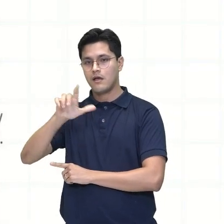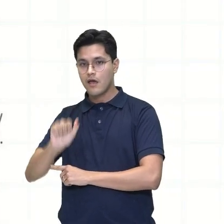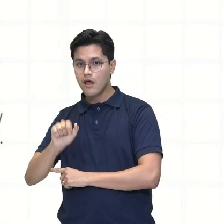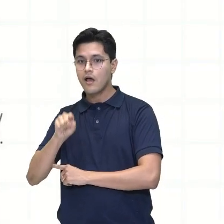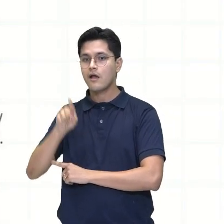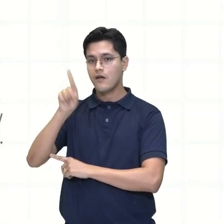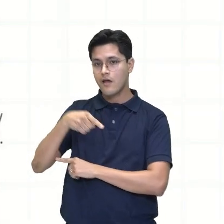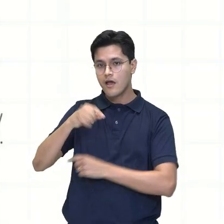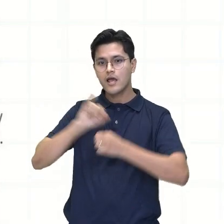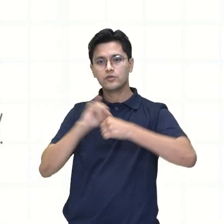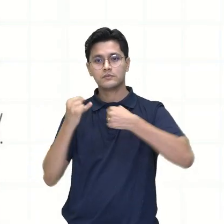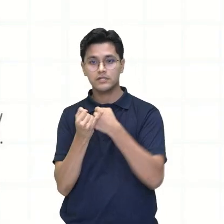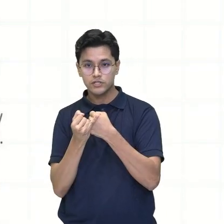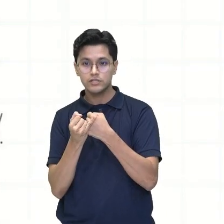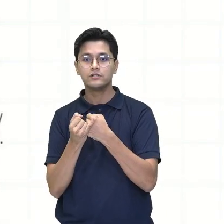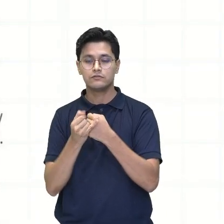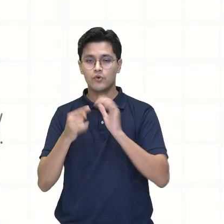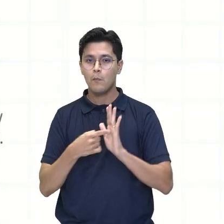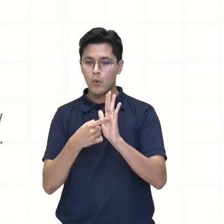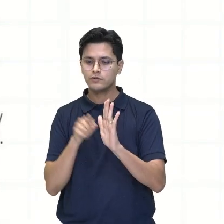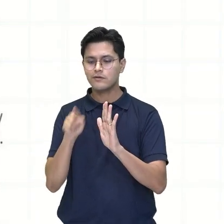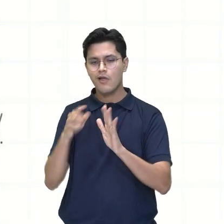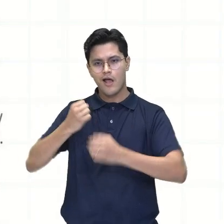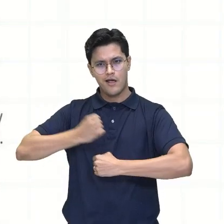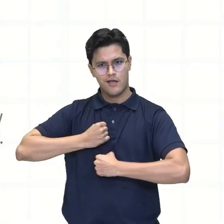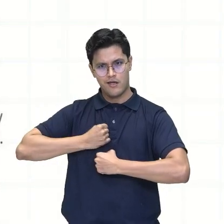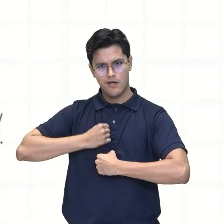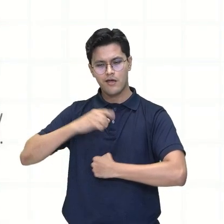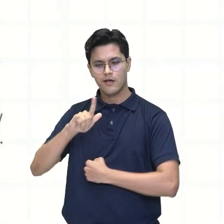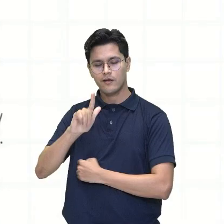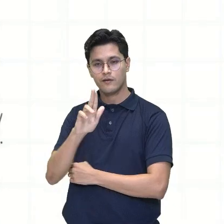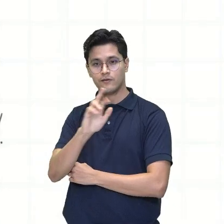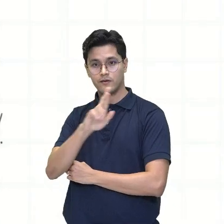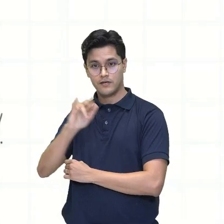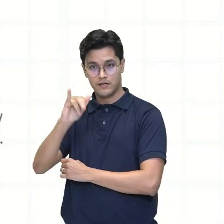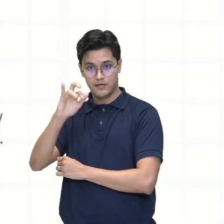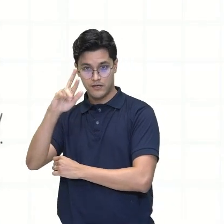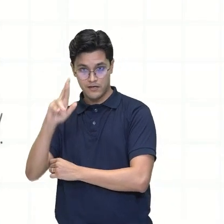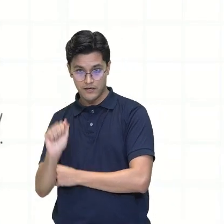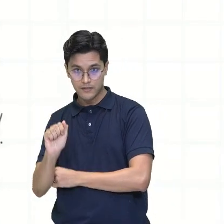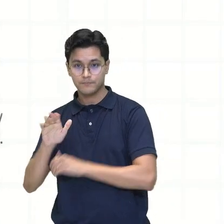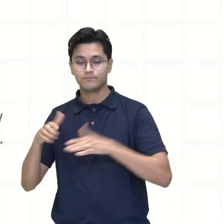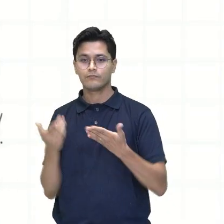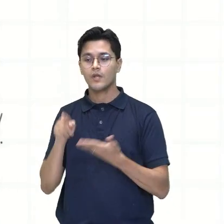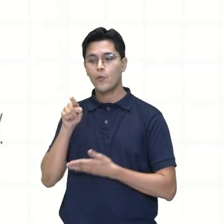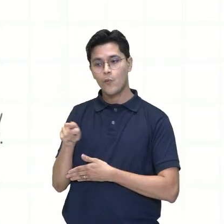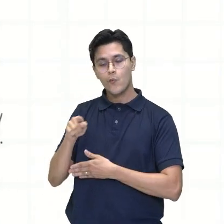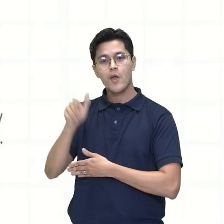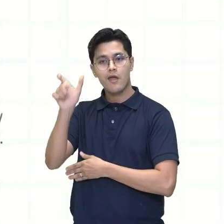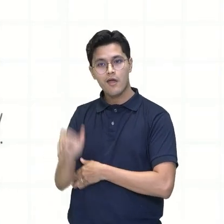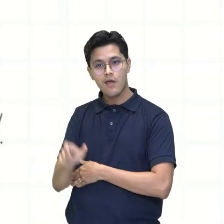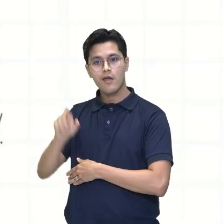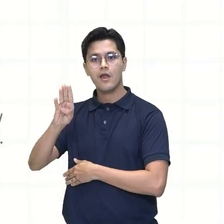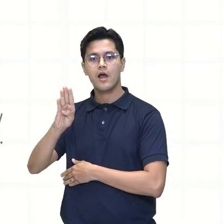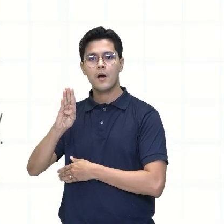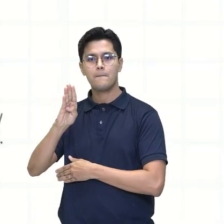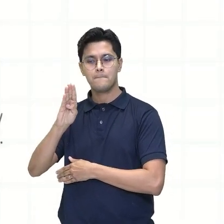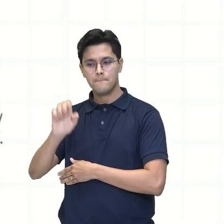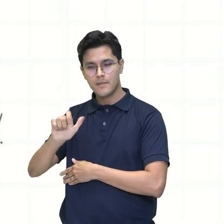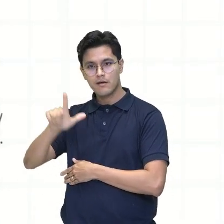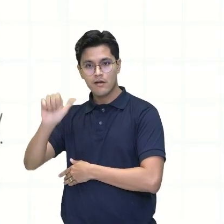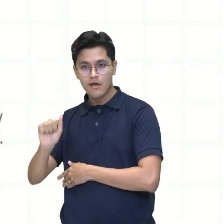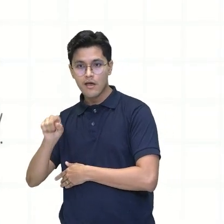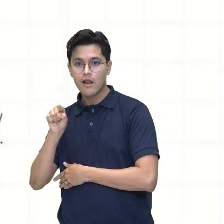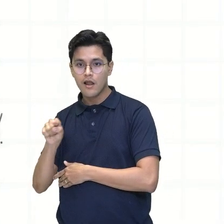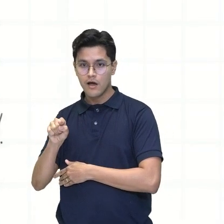guerreira. Como também pode ser o quê? A bela da aldeia, né? Quando eu digo a bela, que é o nosso adjetivo, está como substantivo,